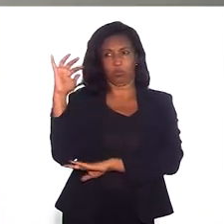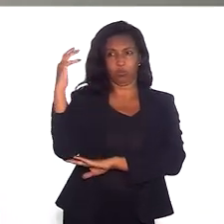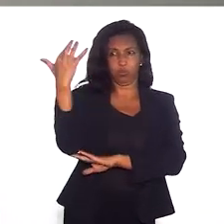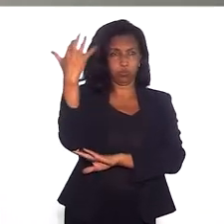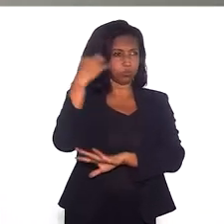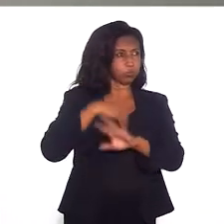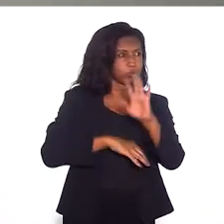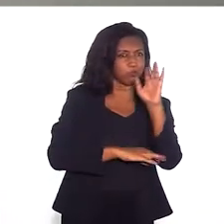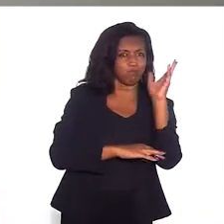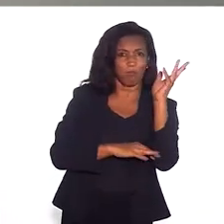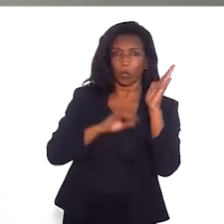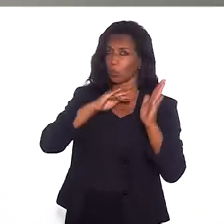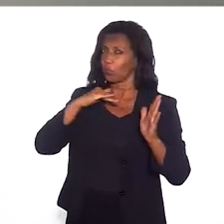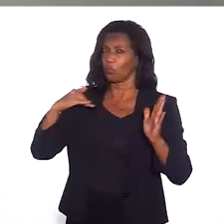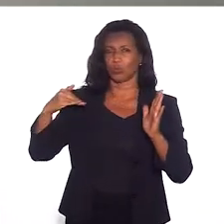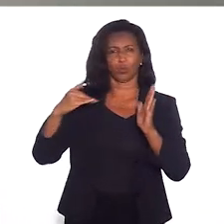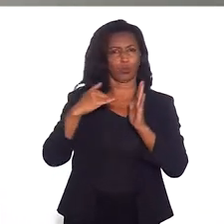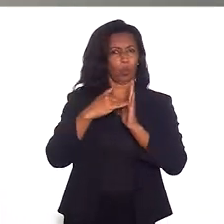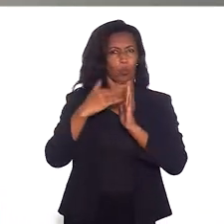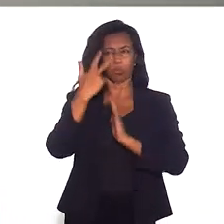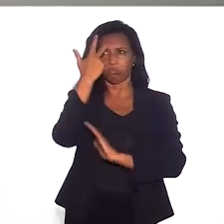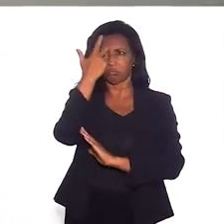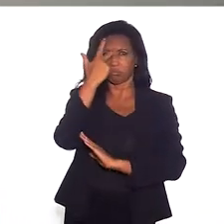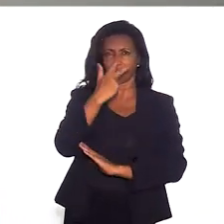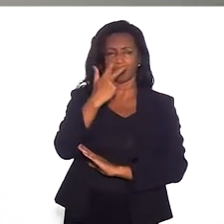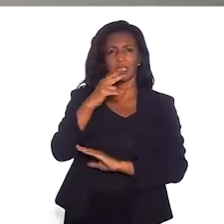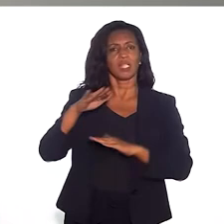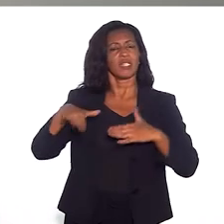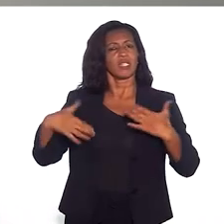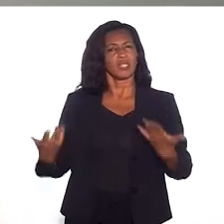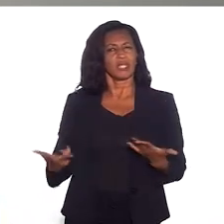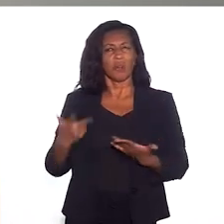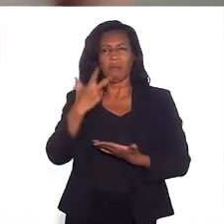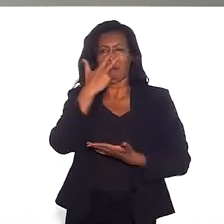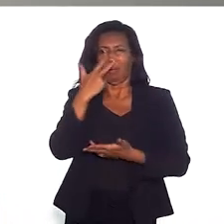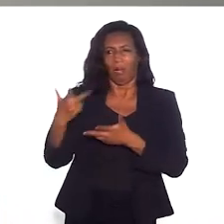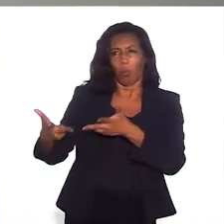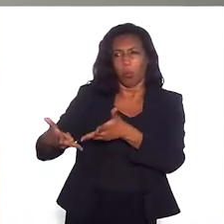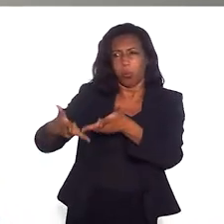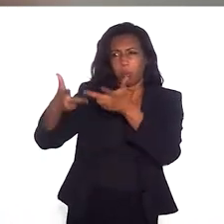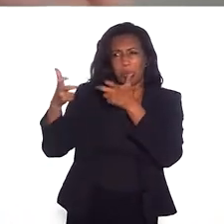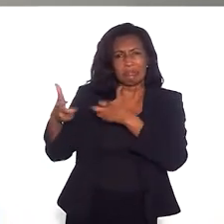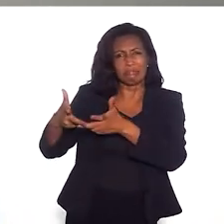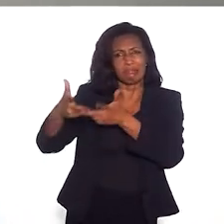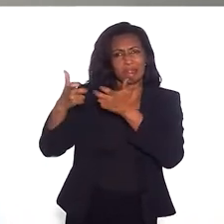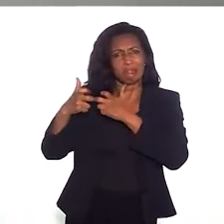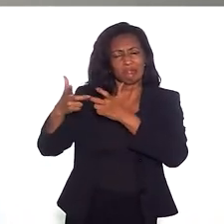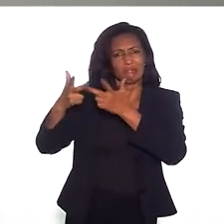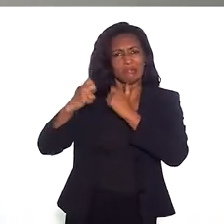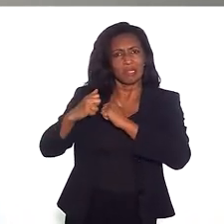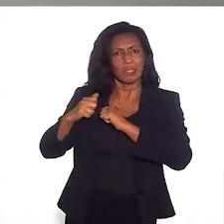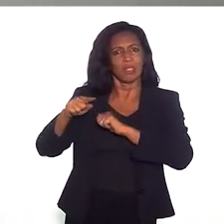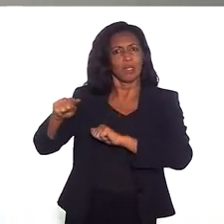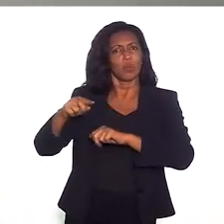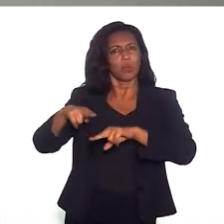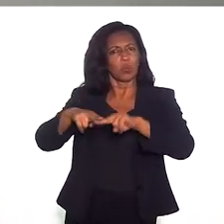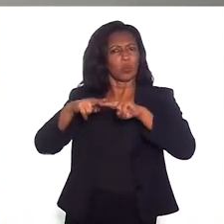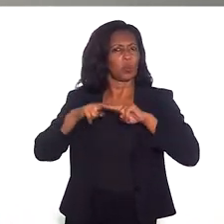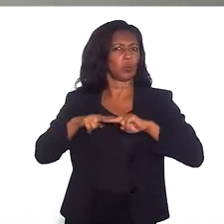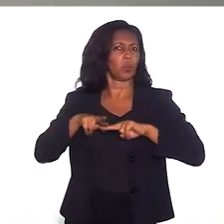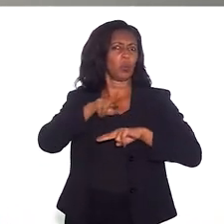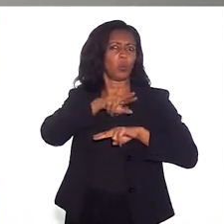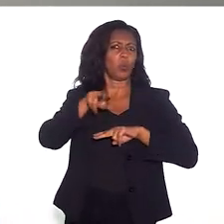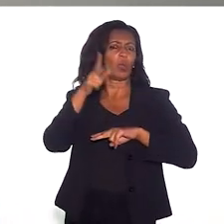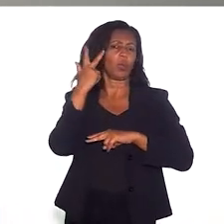as mulheres e o meio ambiente como um todo, são exploradas e dominadas por uma causa em